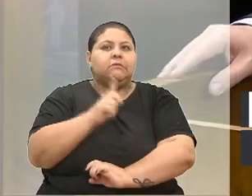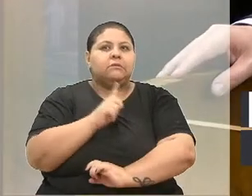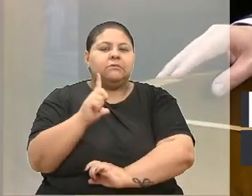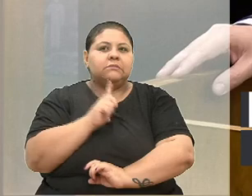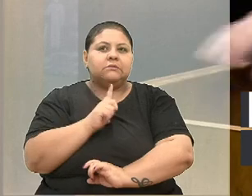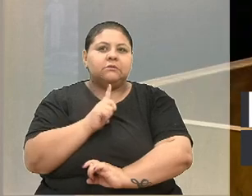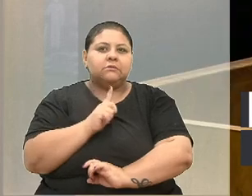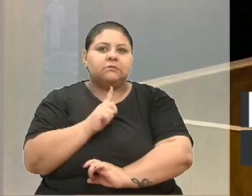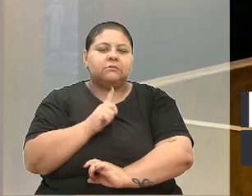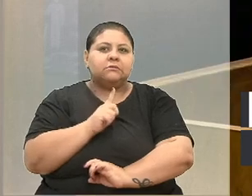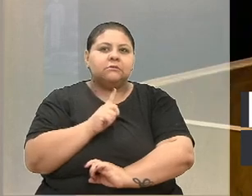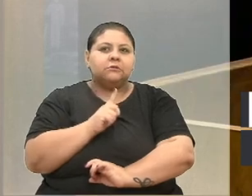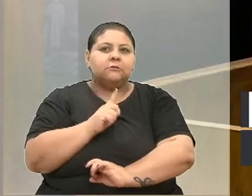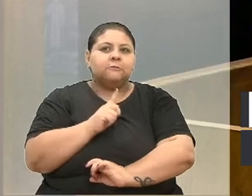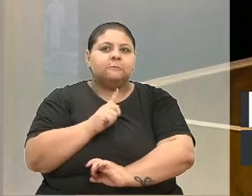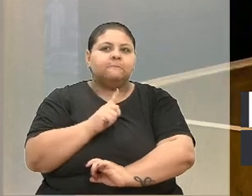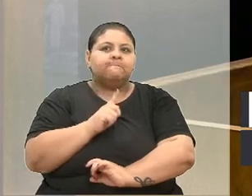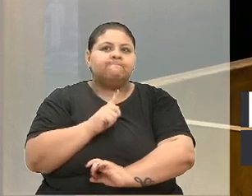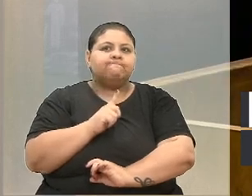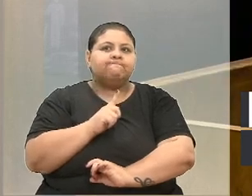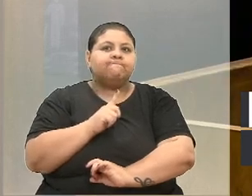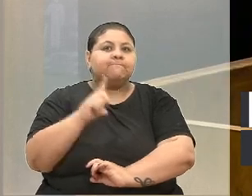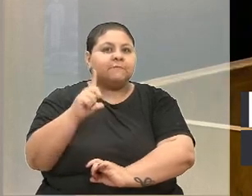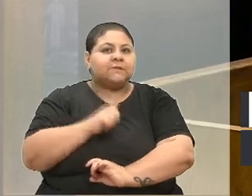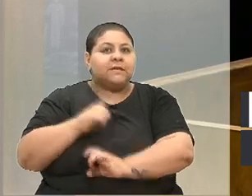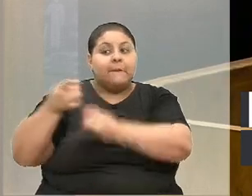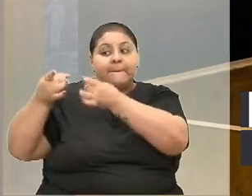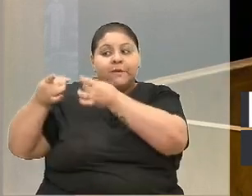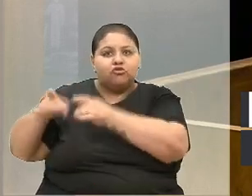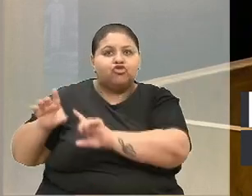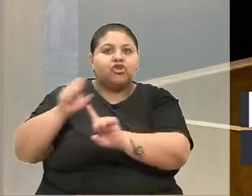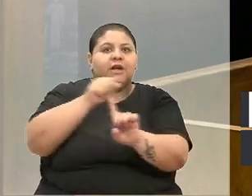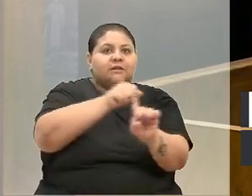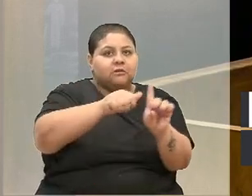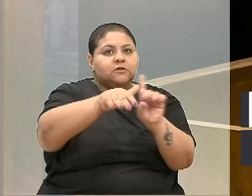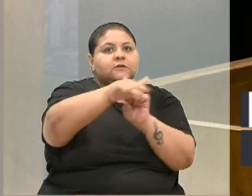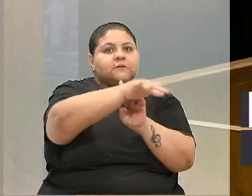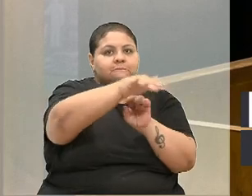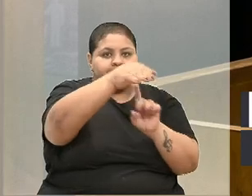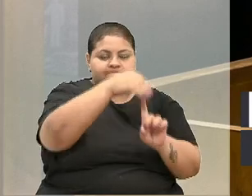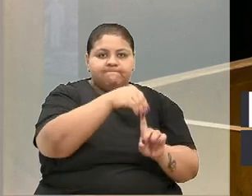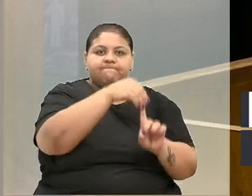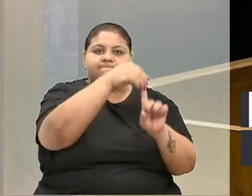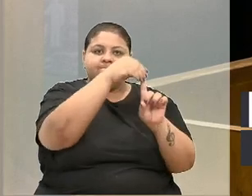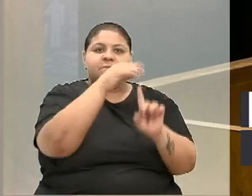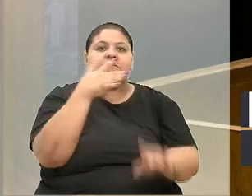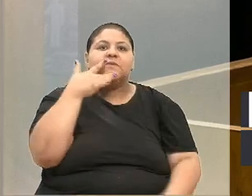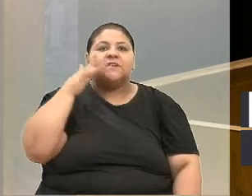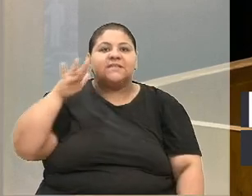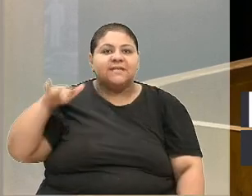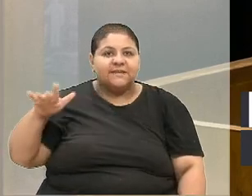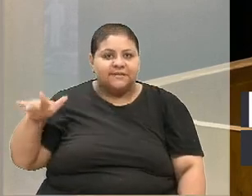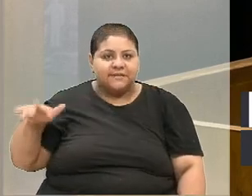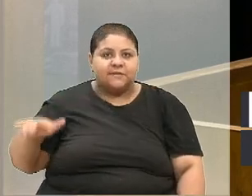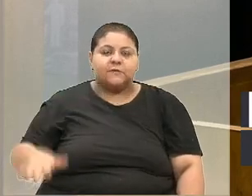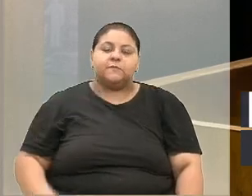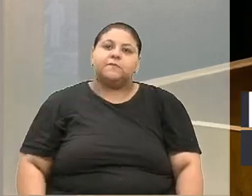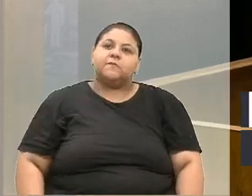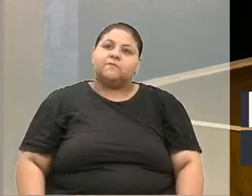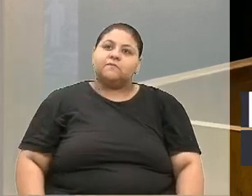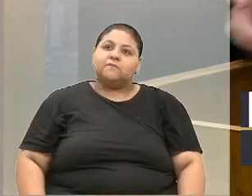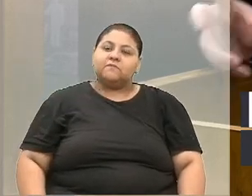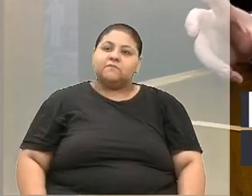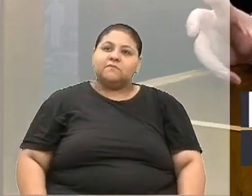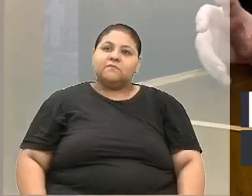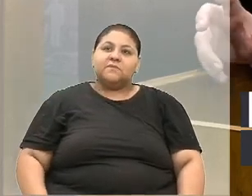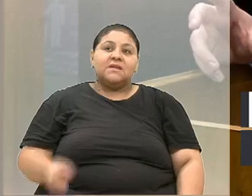tem dado grandes malefícios à nossa sociedade, principalmente às crianças. Então, mais do que